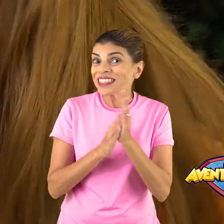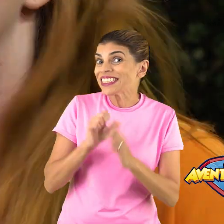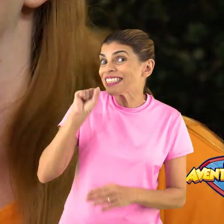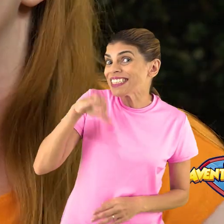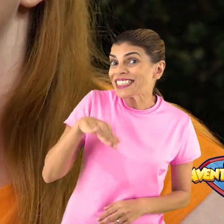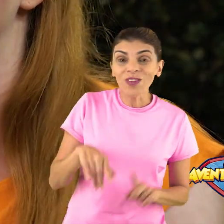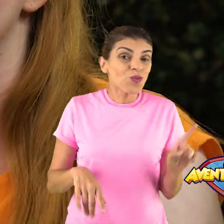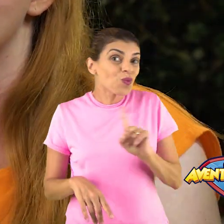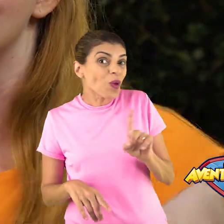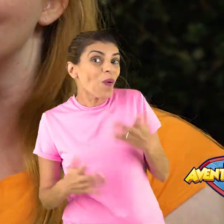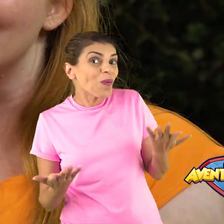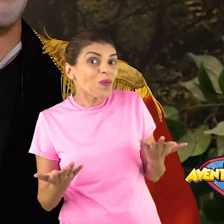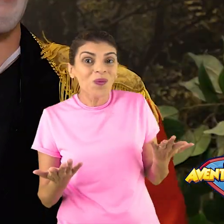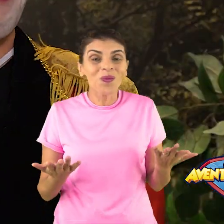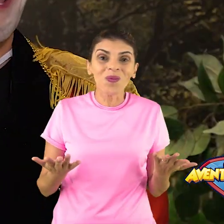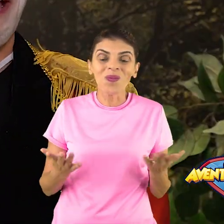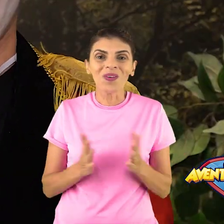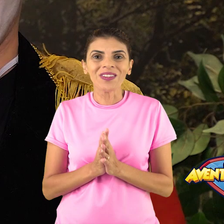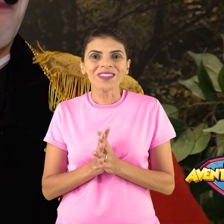não?